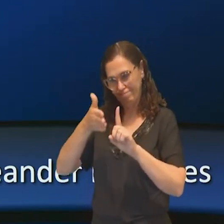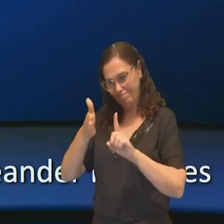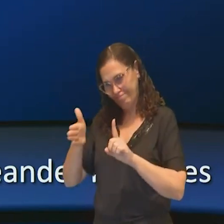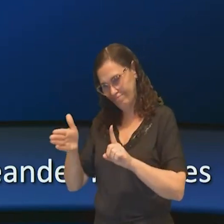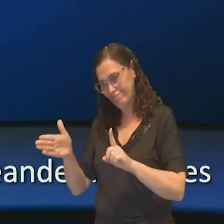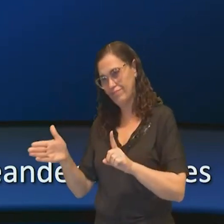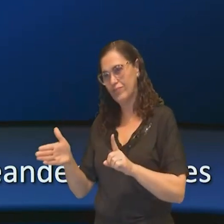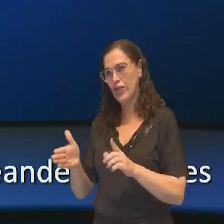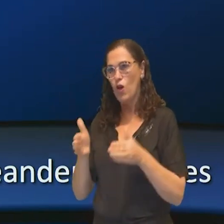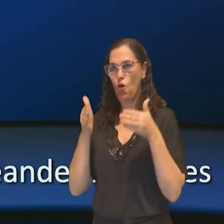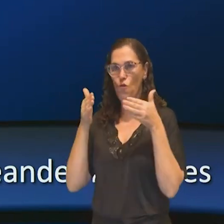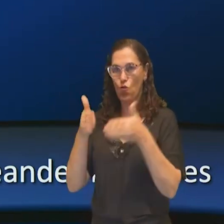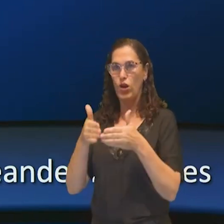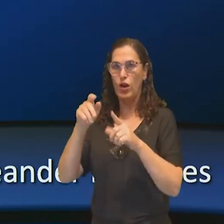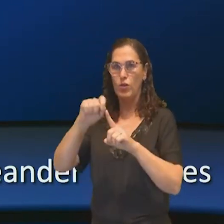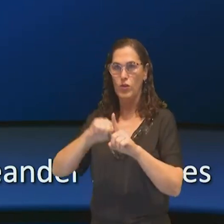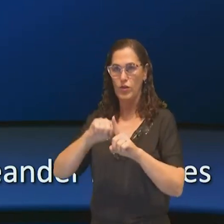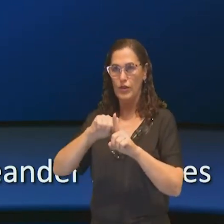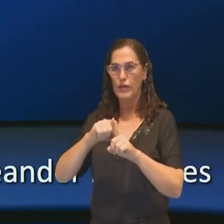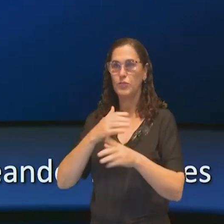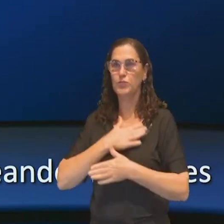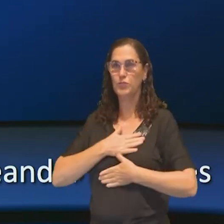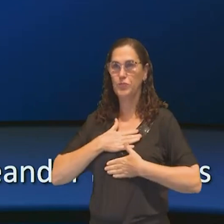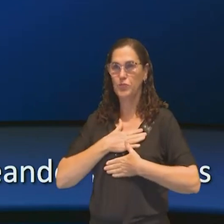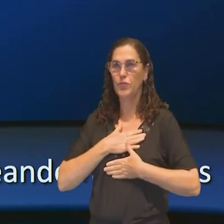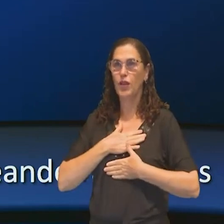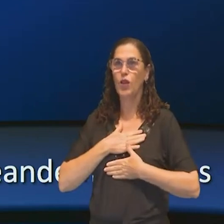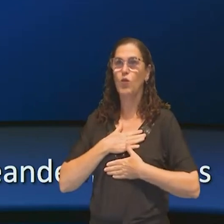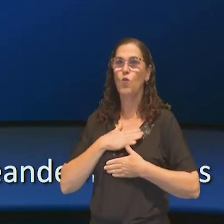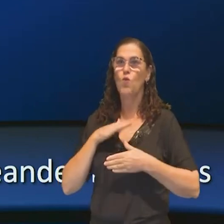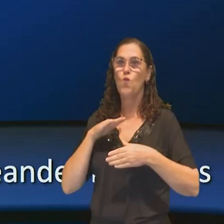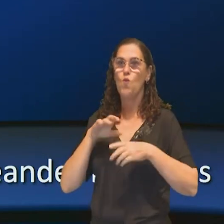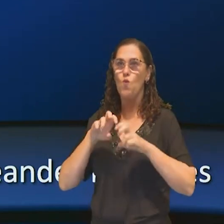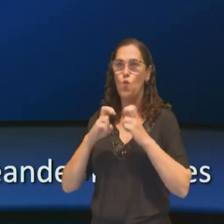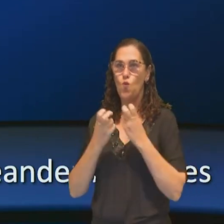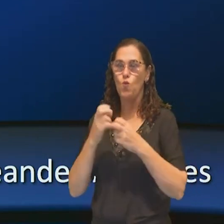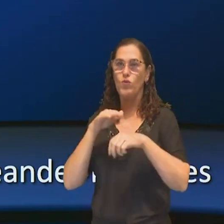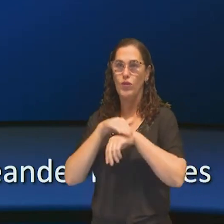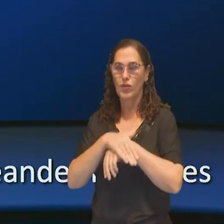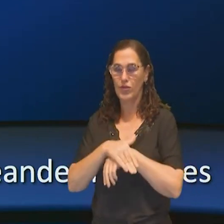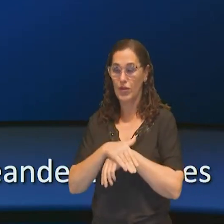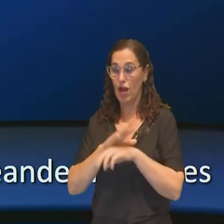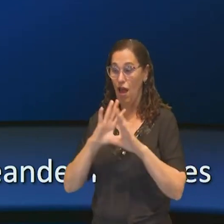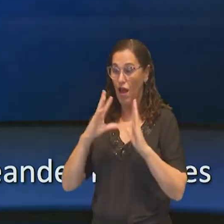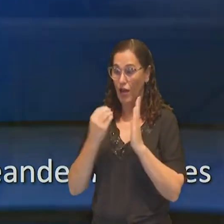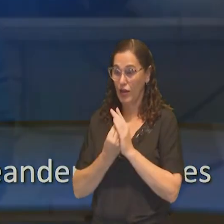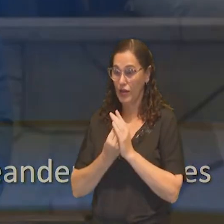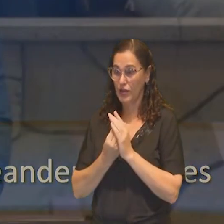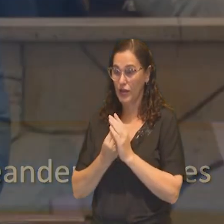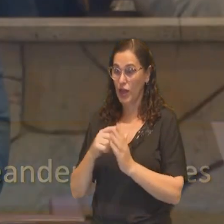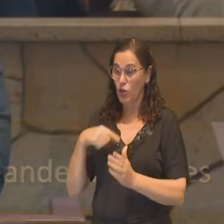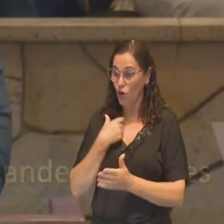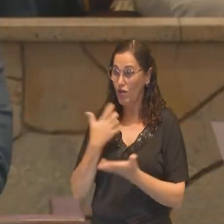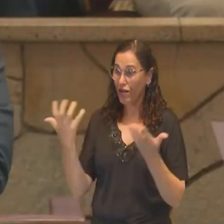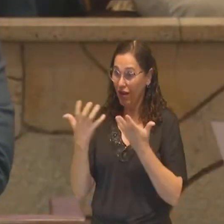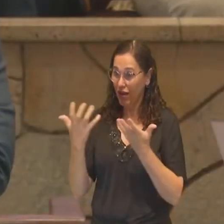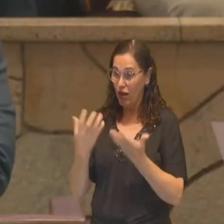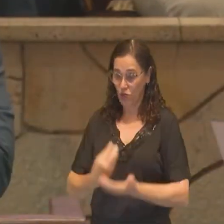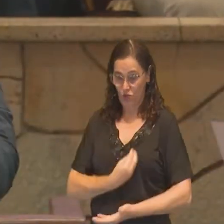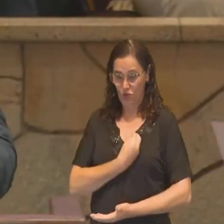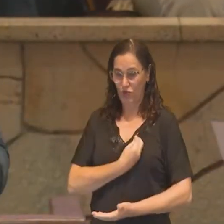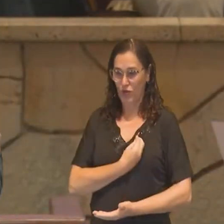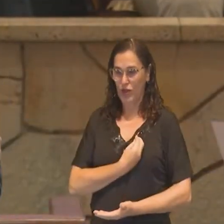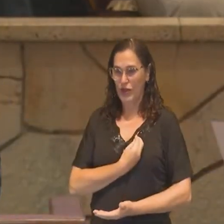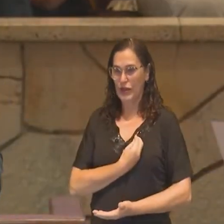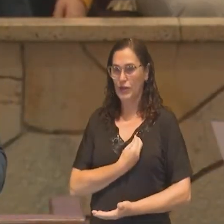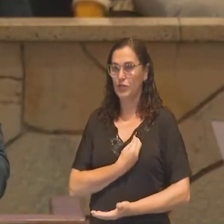que nós focamos no mês de agosto nos cultos da noite, que é a igreja que queremos ser, ou como